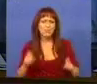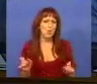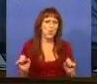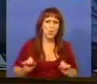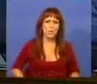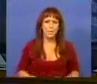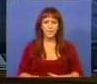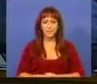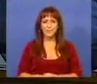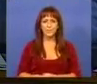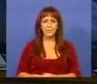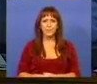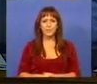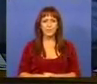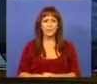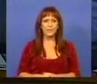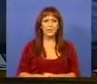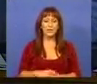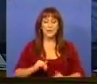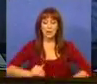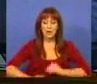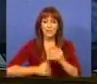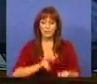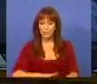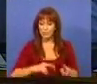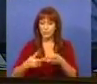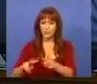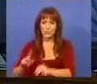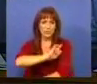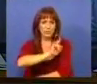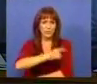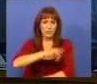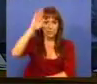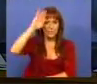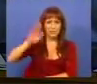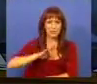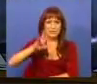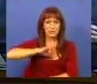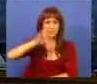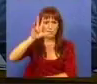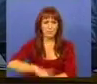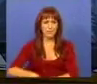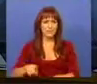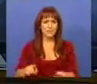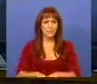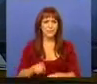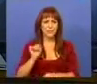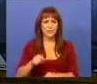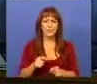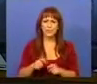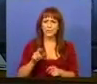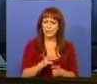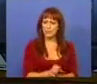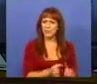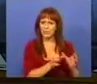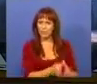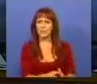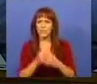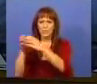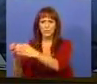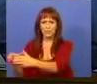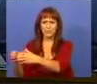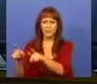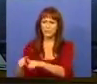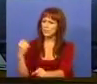fiscalização. A progressiva transformação das Forças Armadas Portuguesas num destacamento